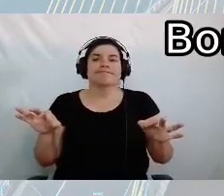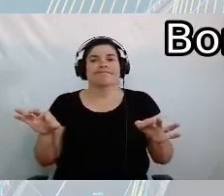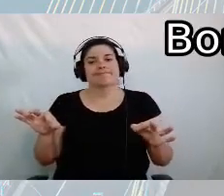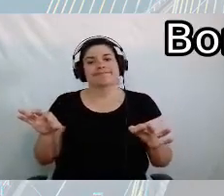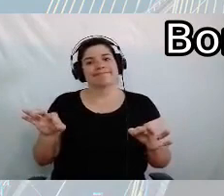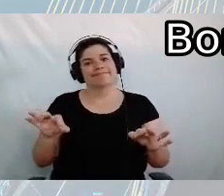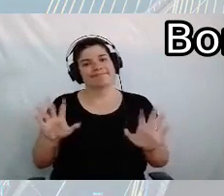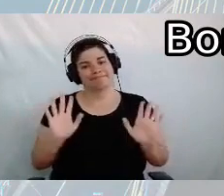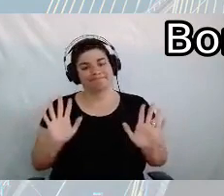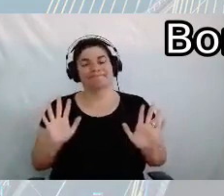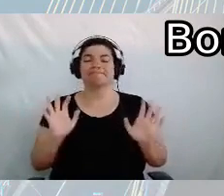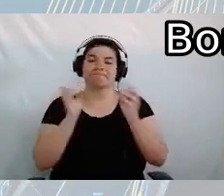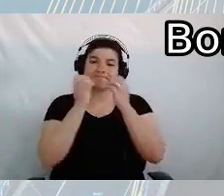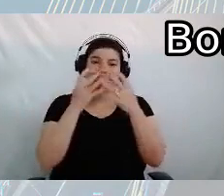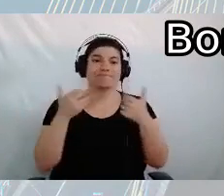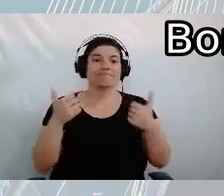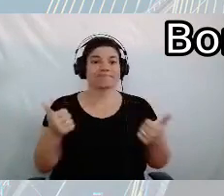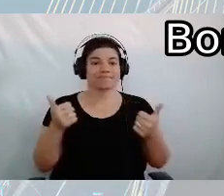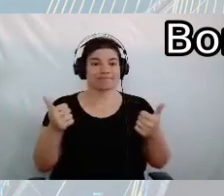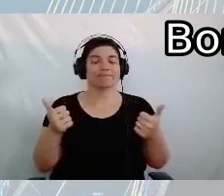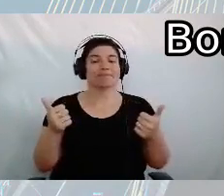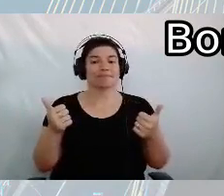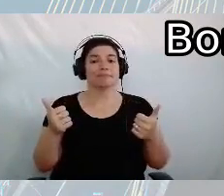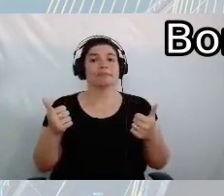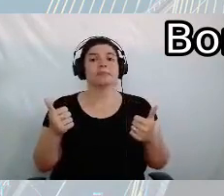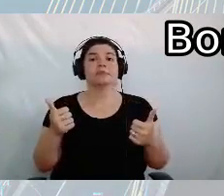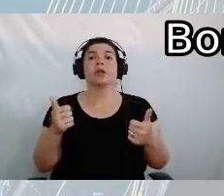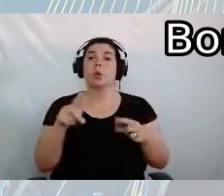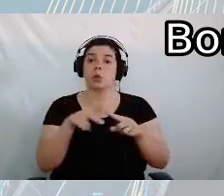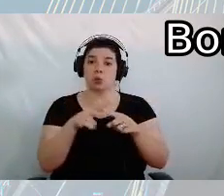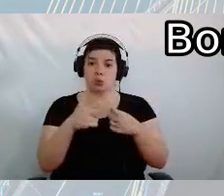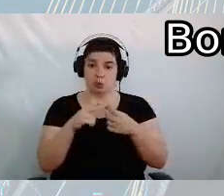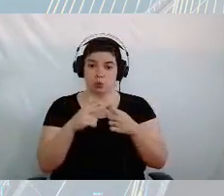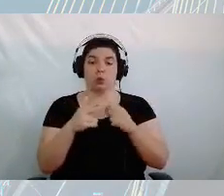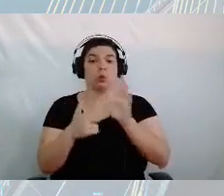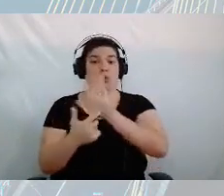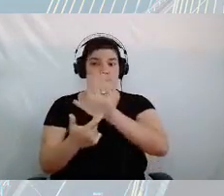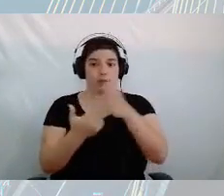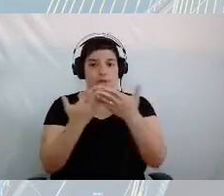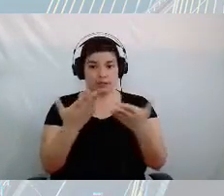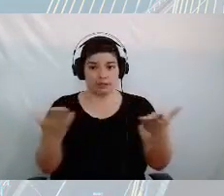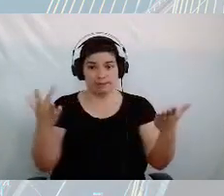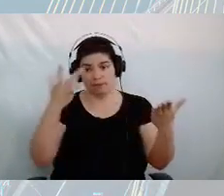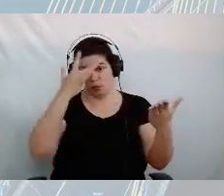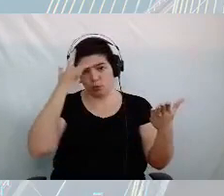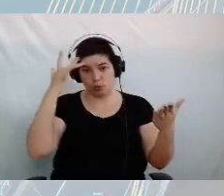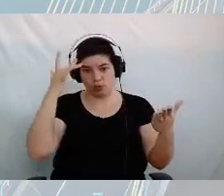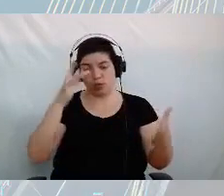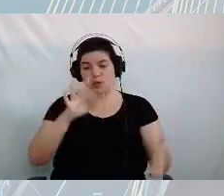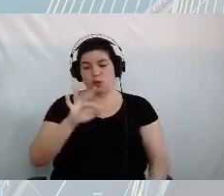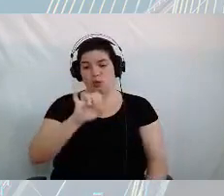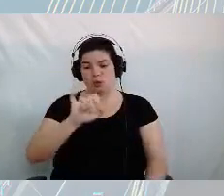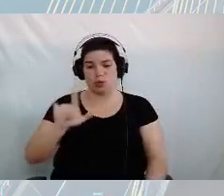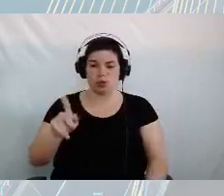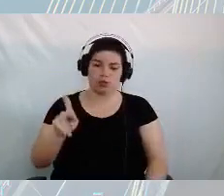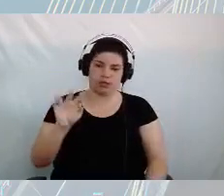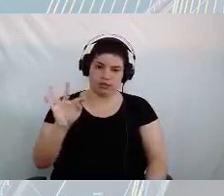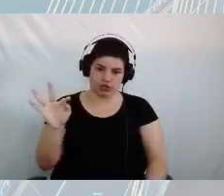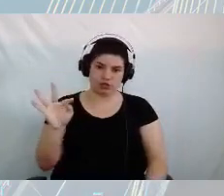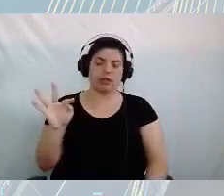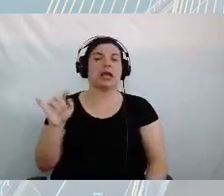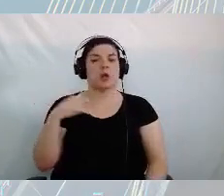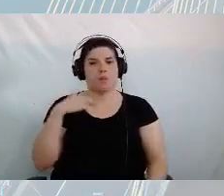Bom, nesse formato, o toolkit foi apresentado para as pessoas. Aqui, vale a pena dizer que eu fui construindo um